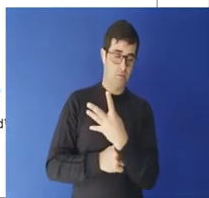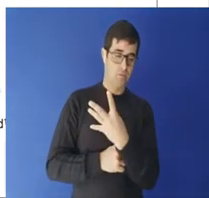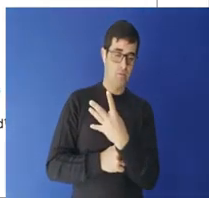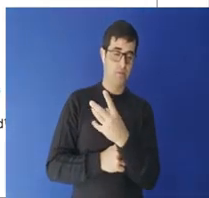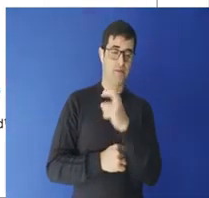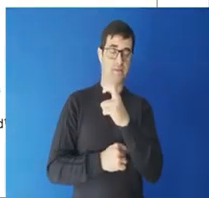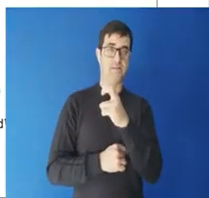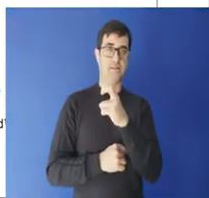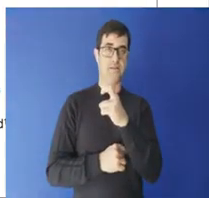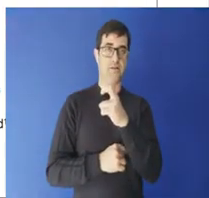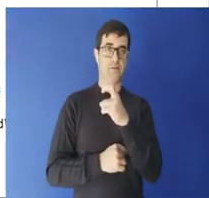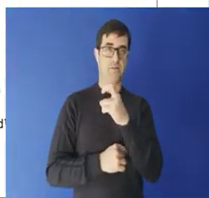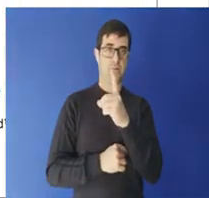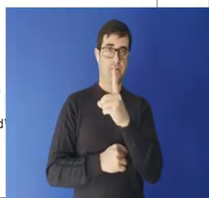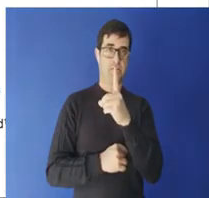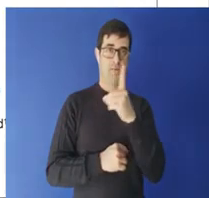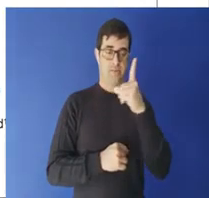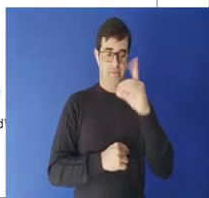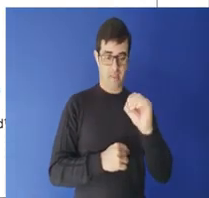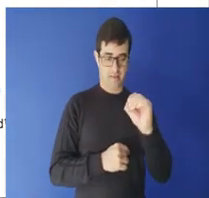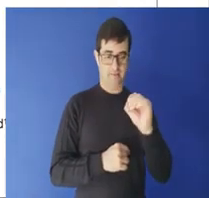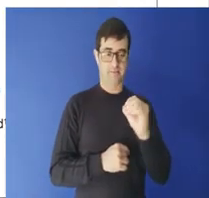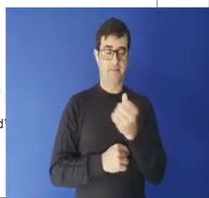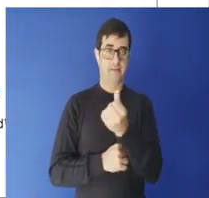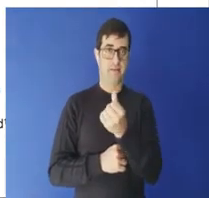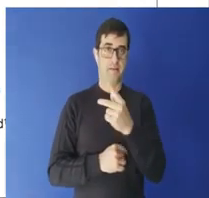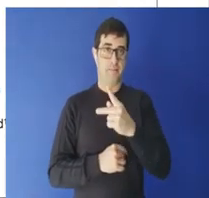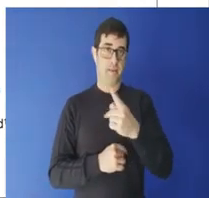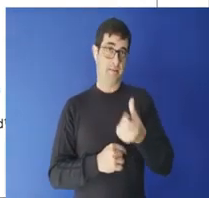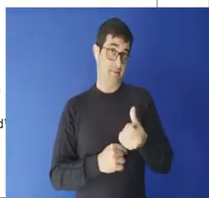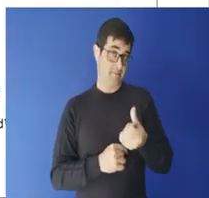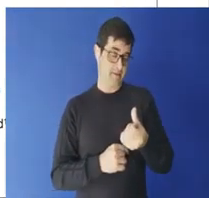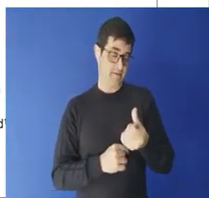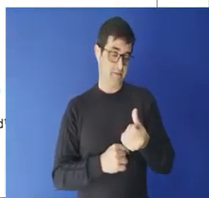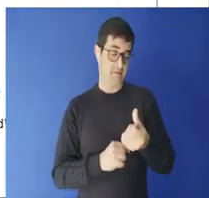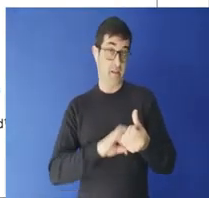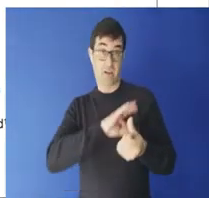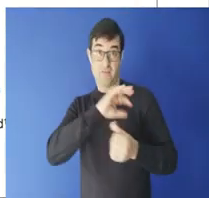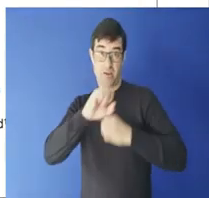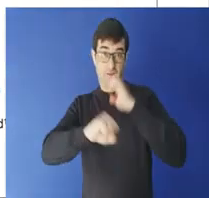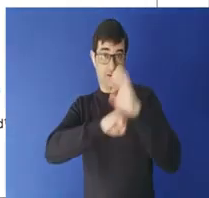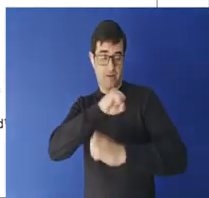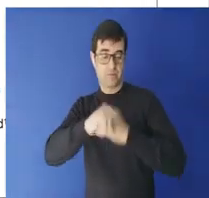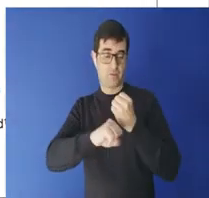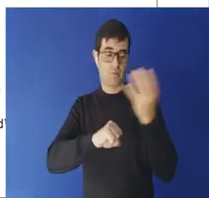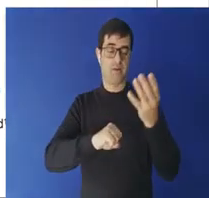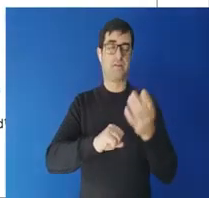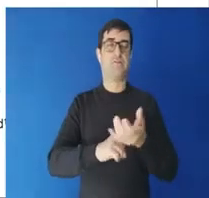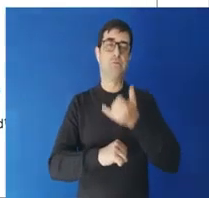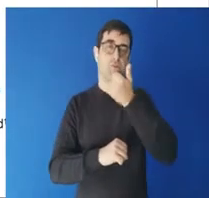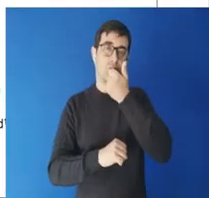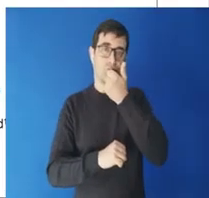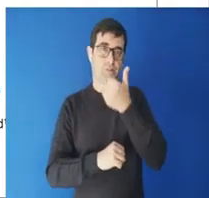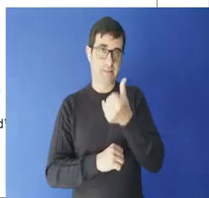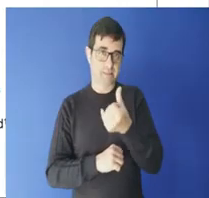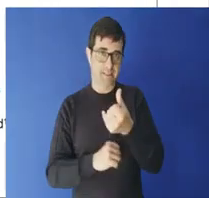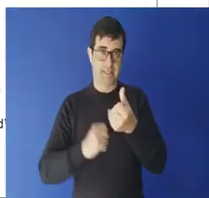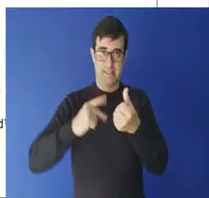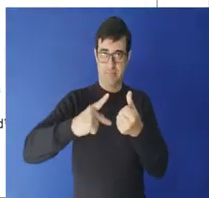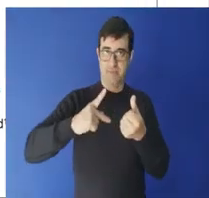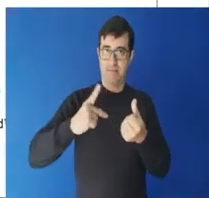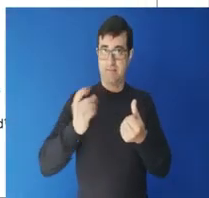gálio ele vai doar os seus elétrons da camada de valência, né? Aqui está errado, não é 6p6,